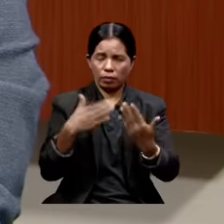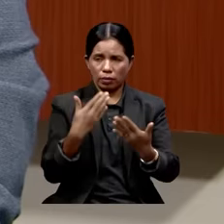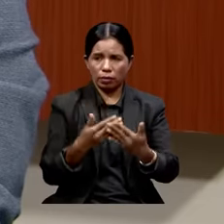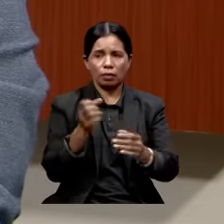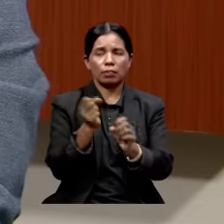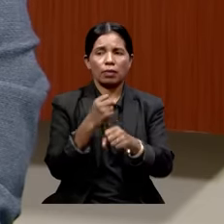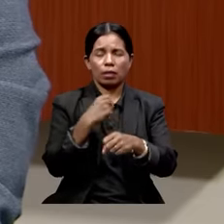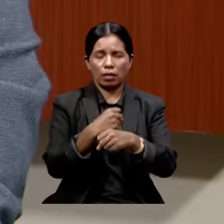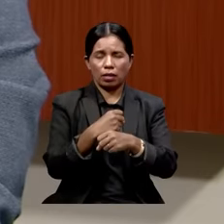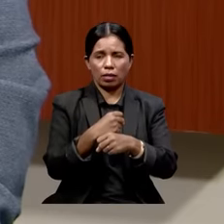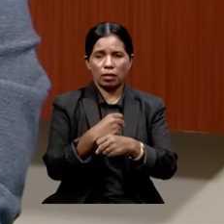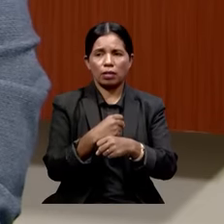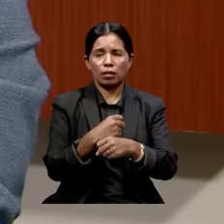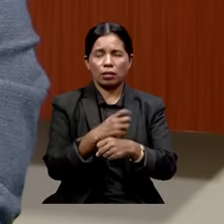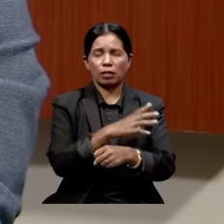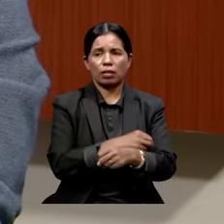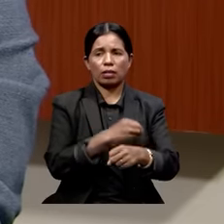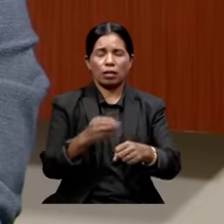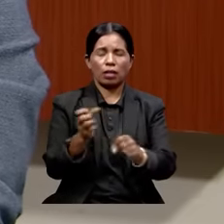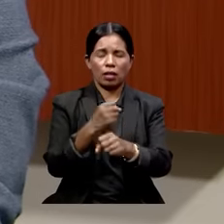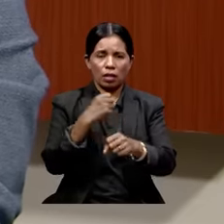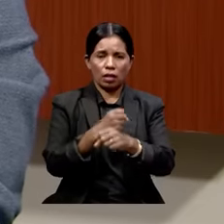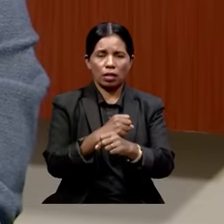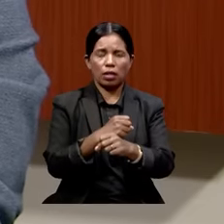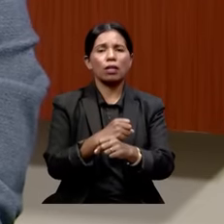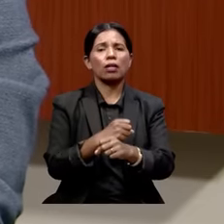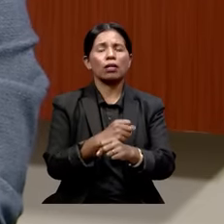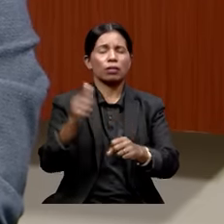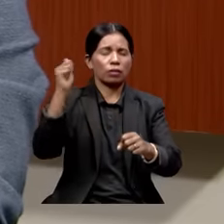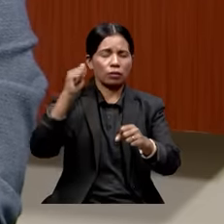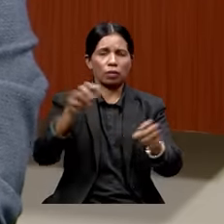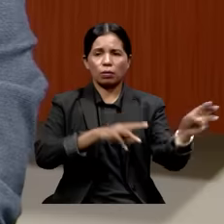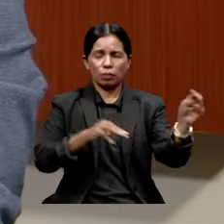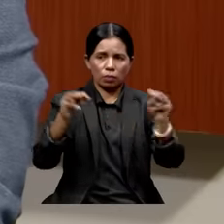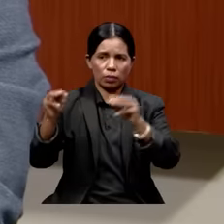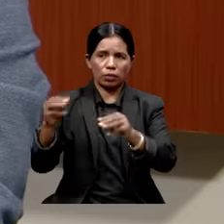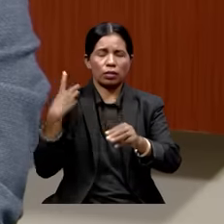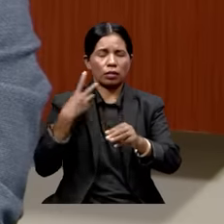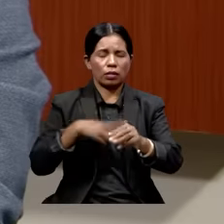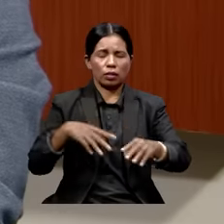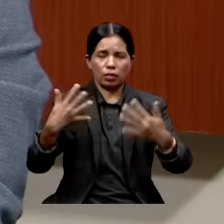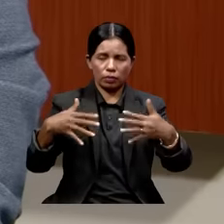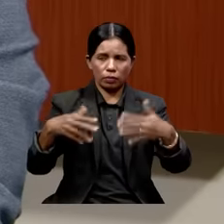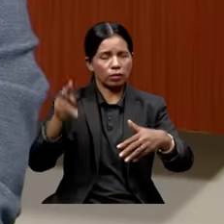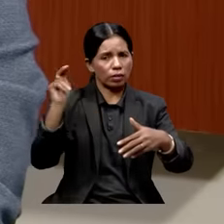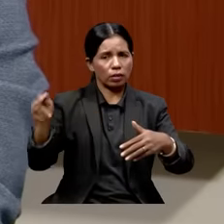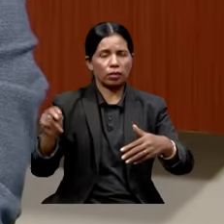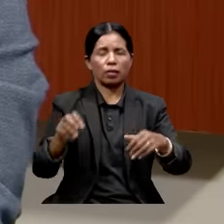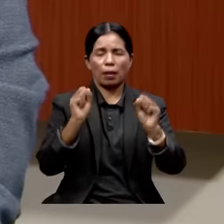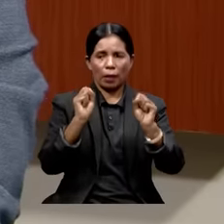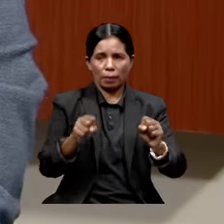halo atuação ida, e bele muda curso e tania fununian, e bele